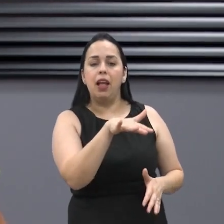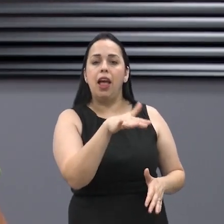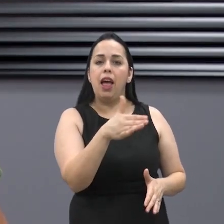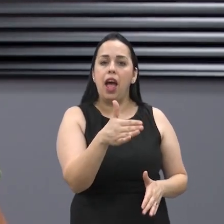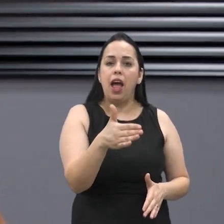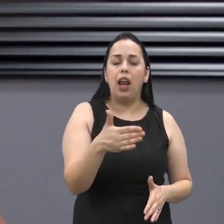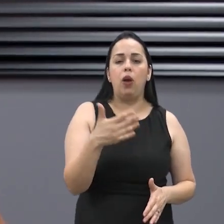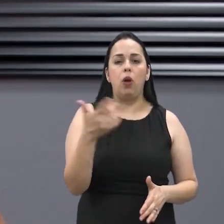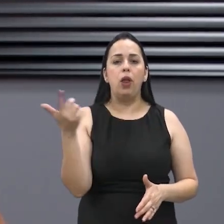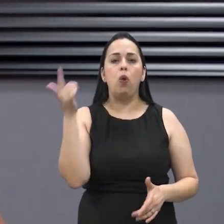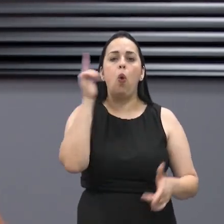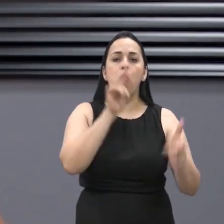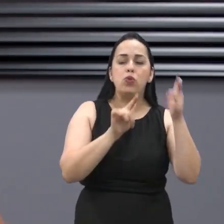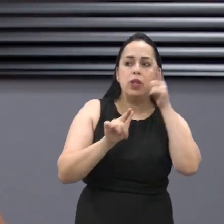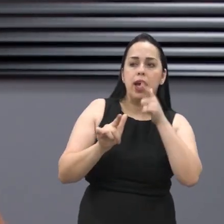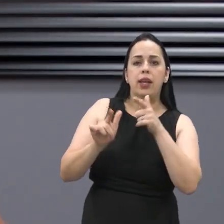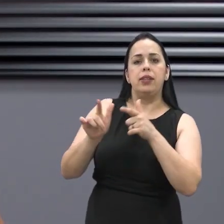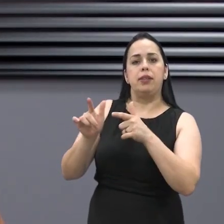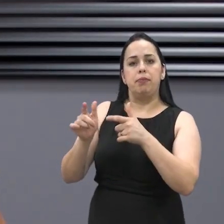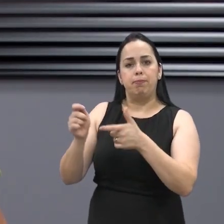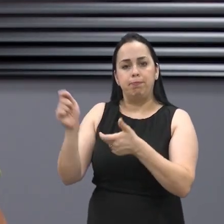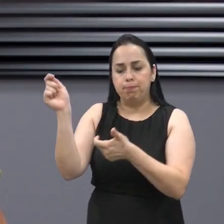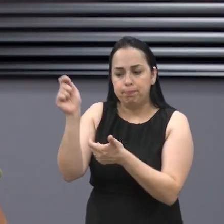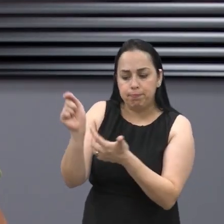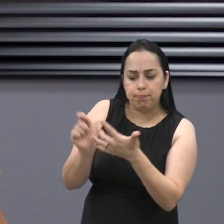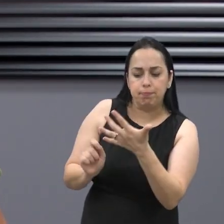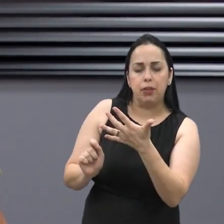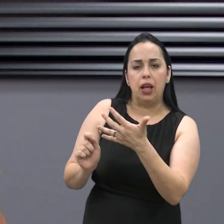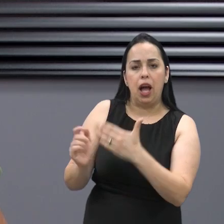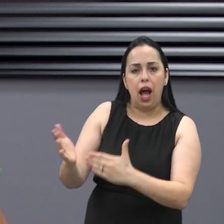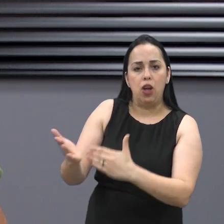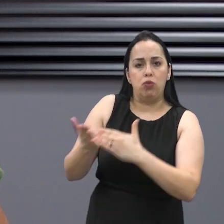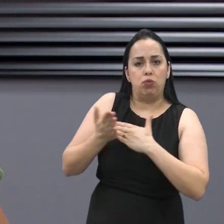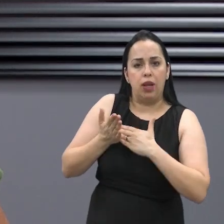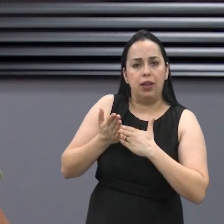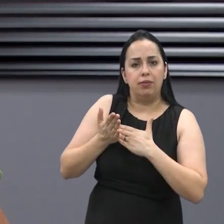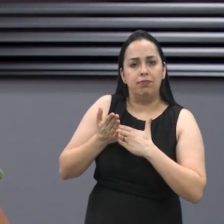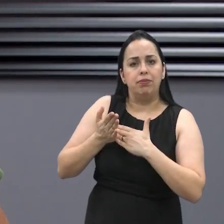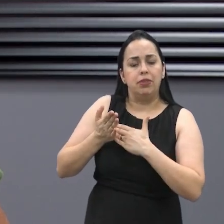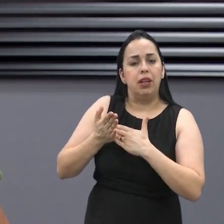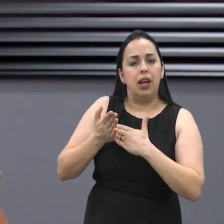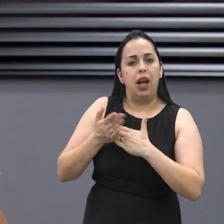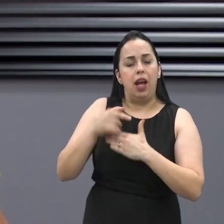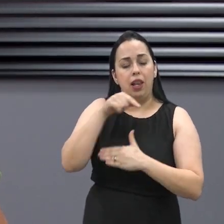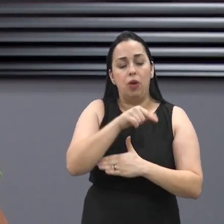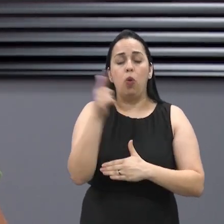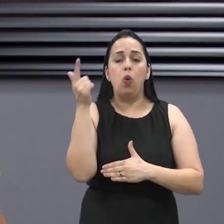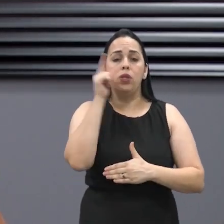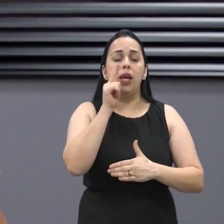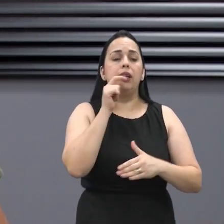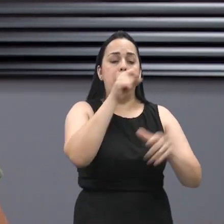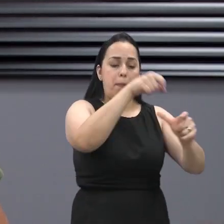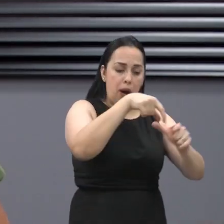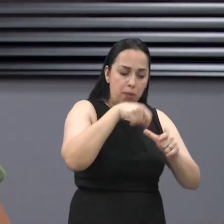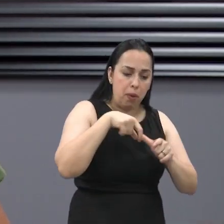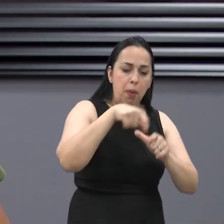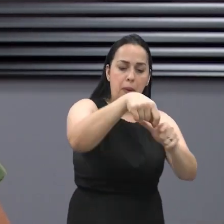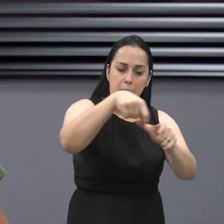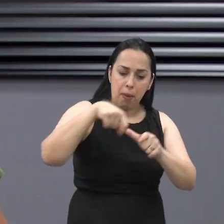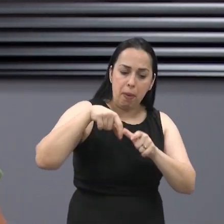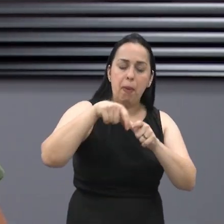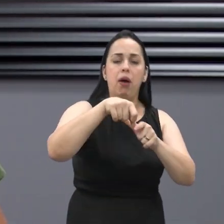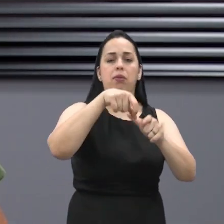tem facilidade através dos órgãos competentes para ter esse acesso, ele consegue aumentar a